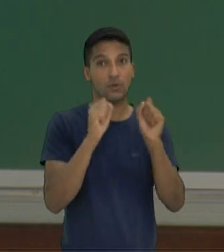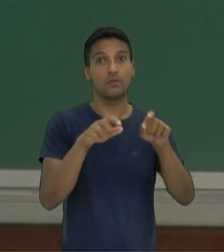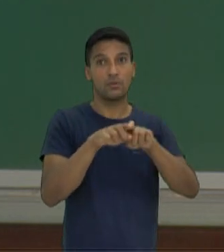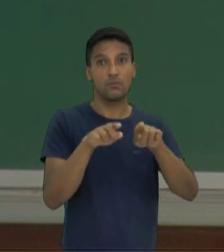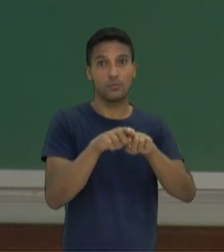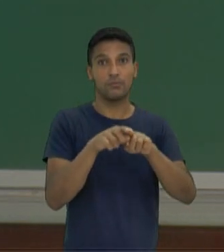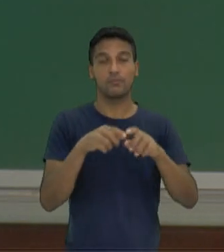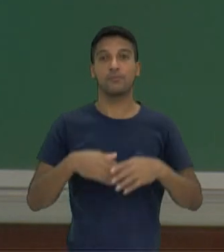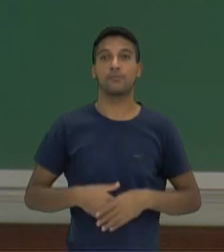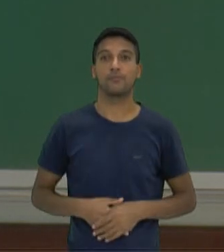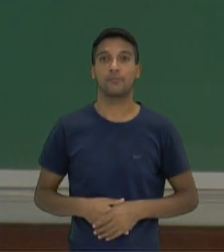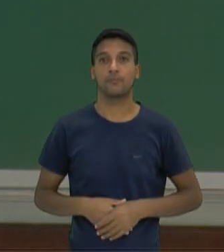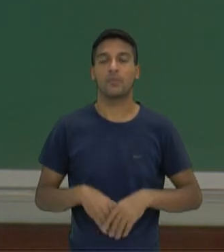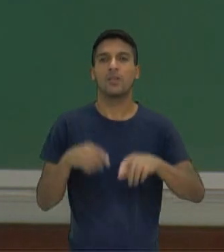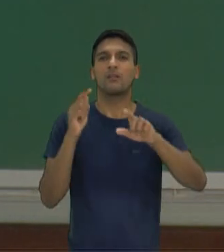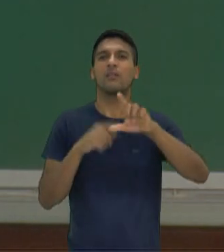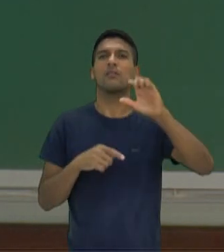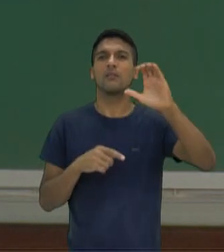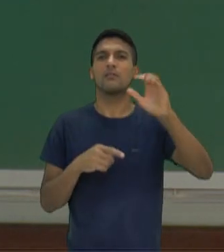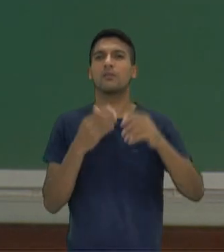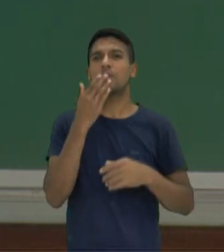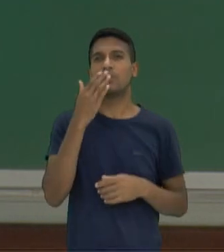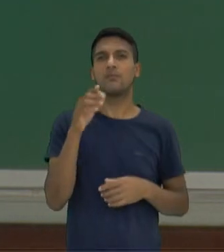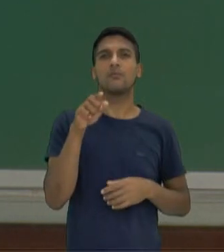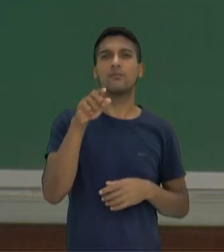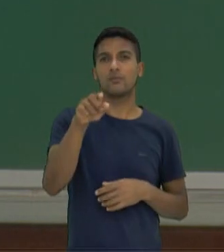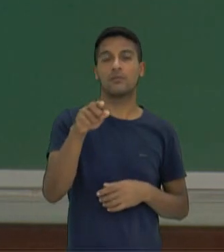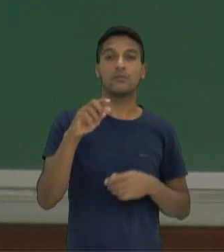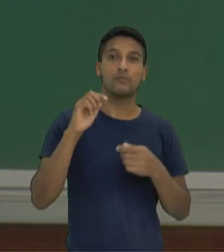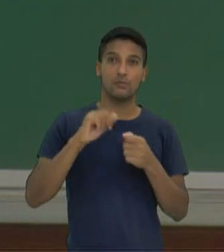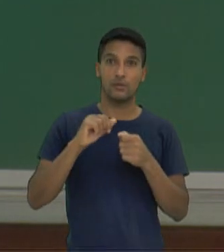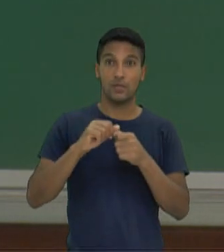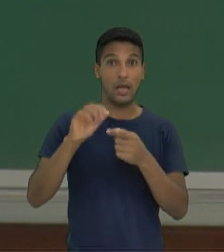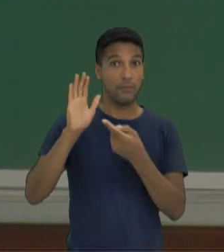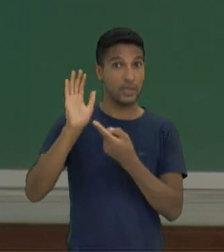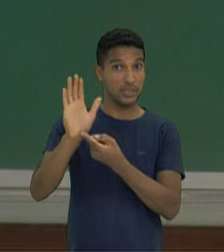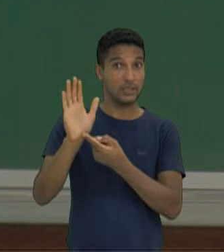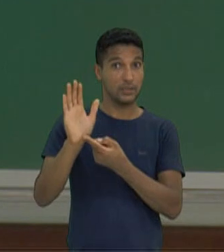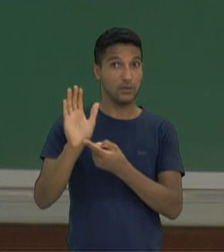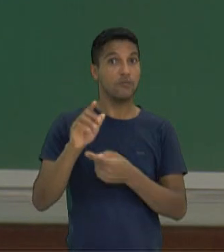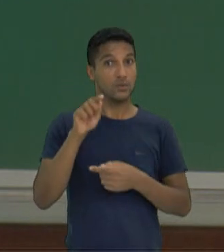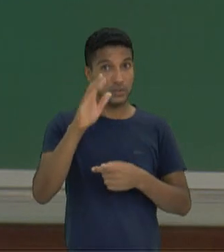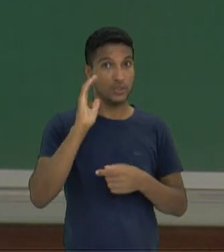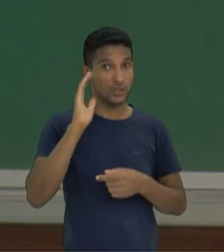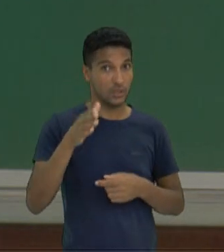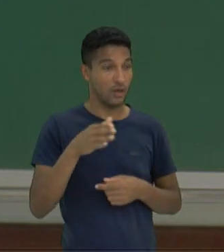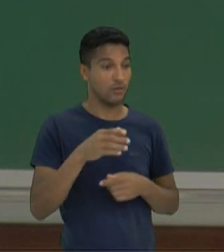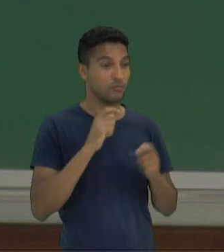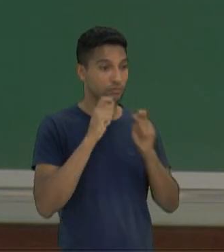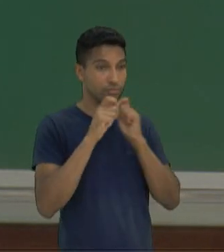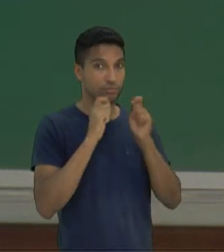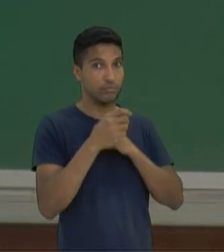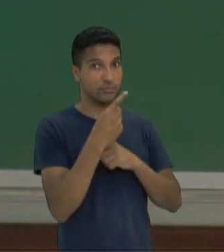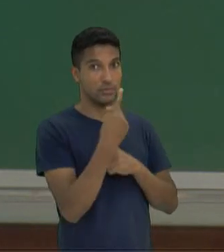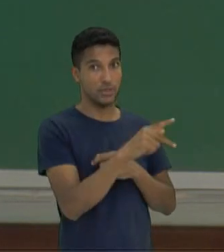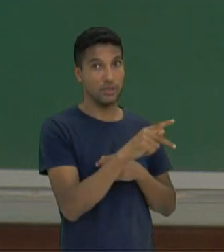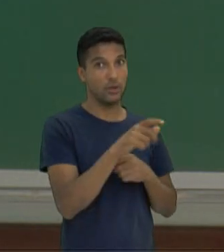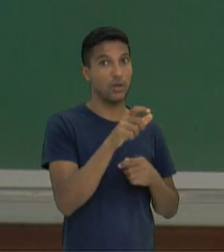uma apresentação, uma contextualização do seu entrevistado. Eu tenho uma sugestão, umas palavras-chave que você pode